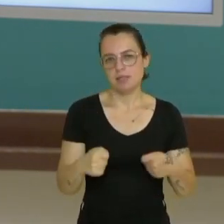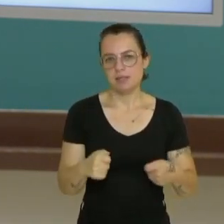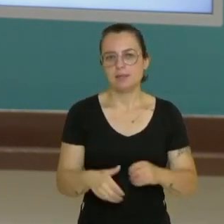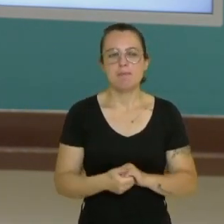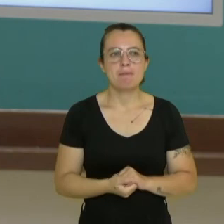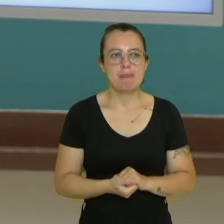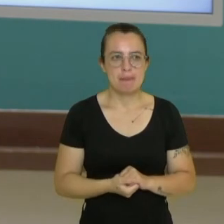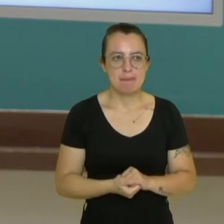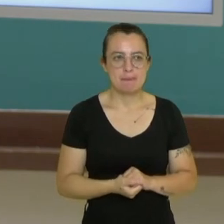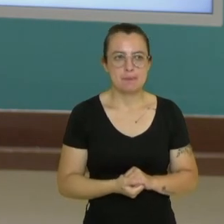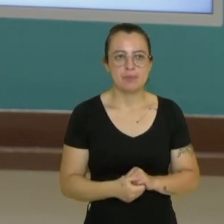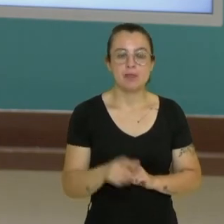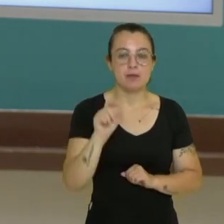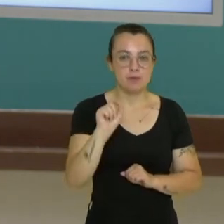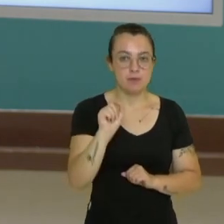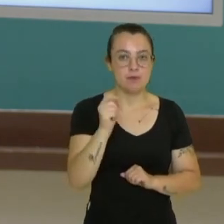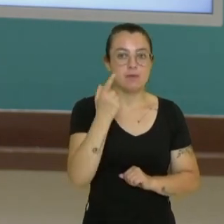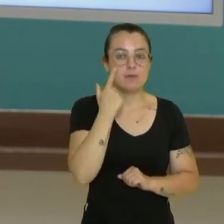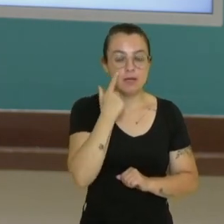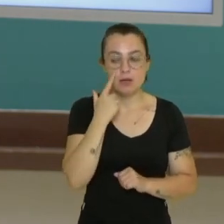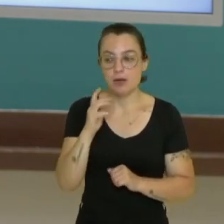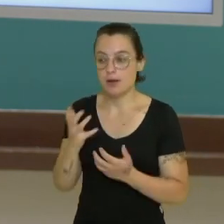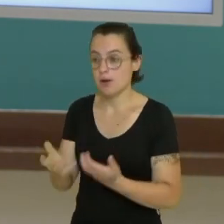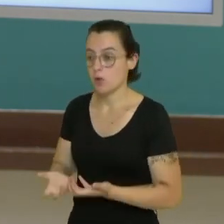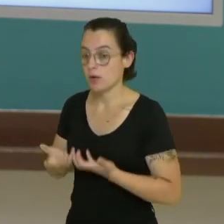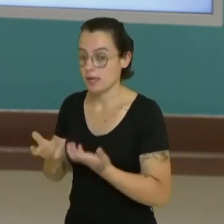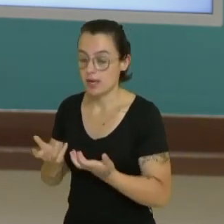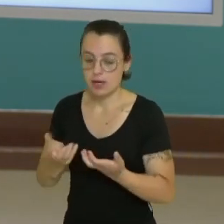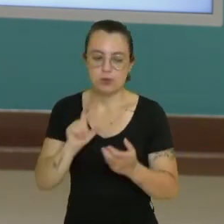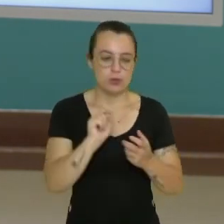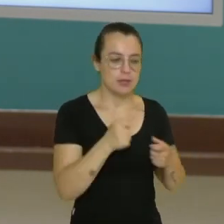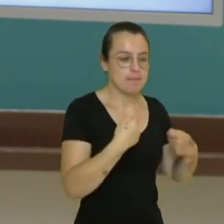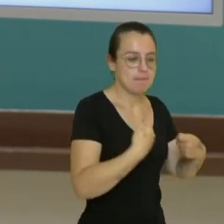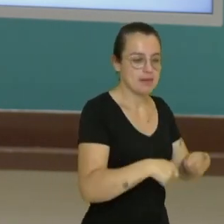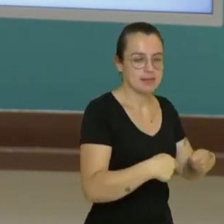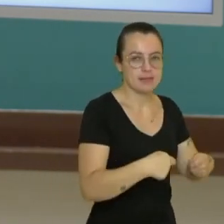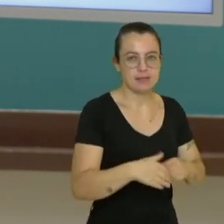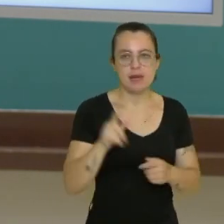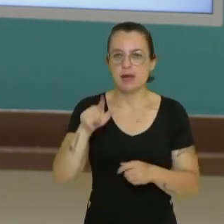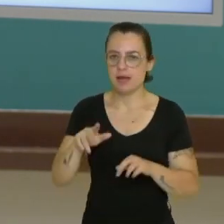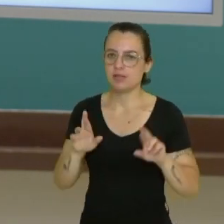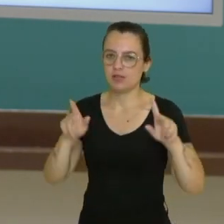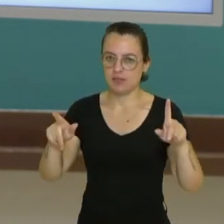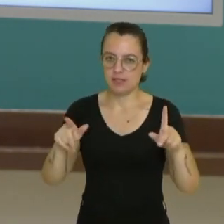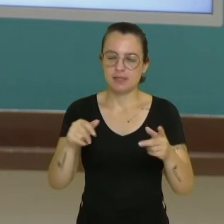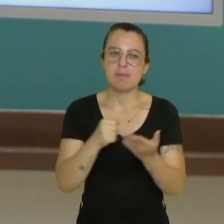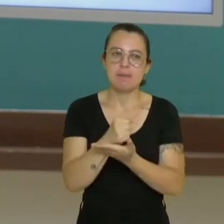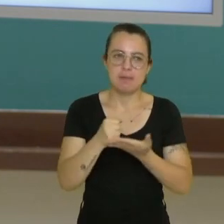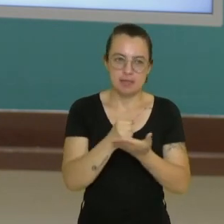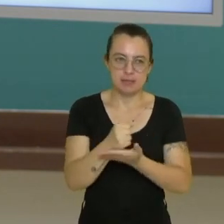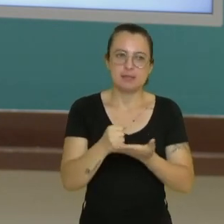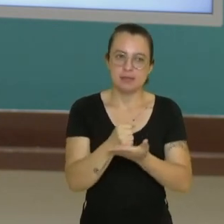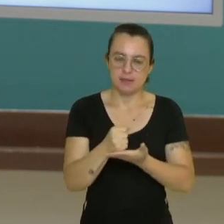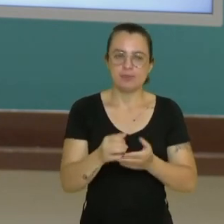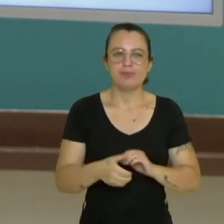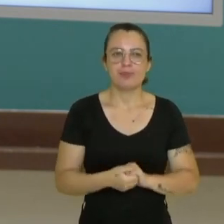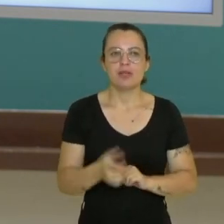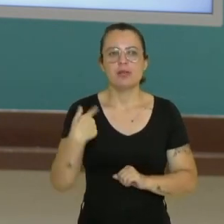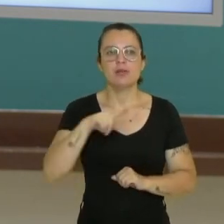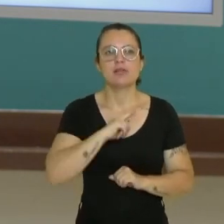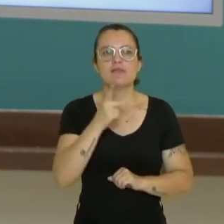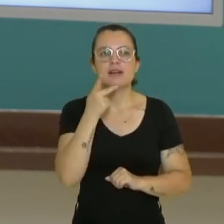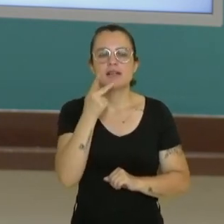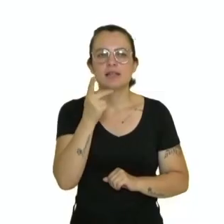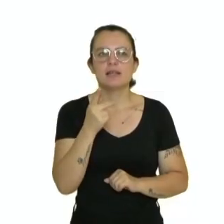você já vê entre o que você quer e o que você necessita. Essa é a diferença básica quando a gente fala